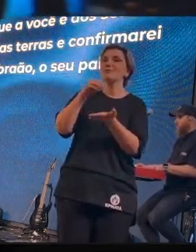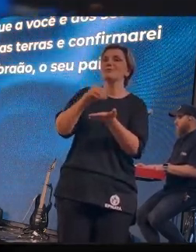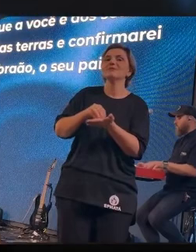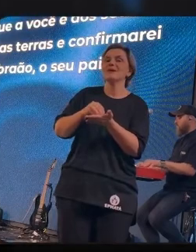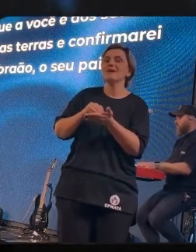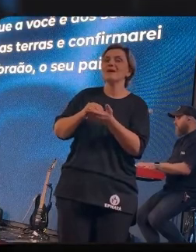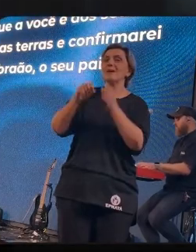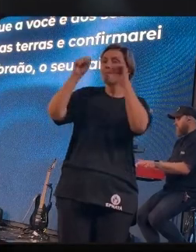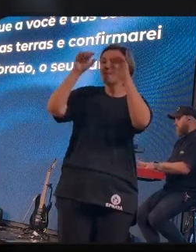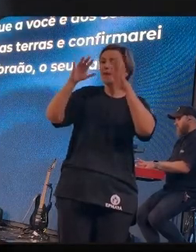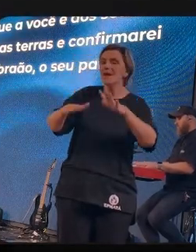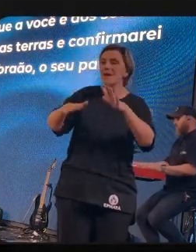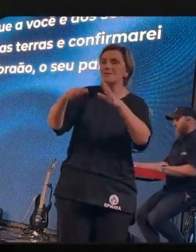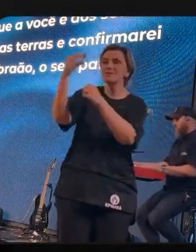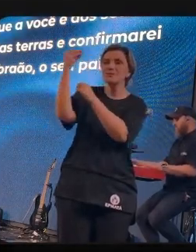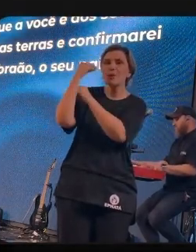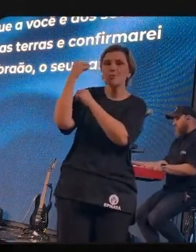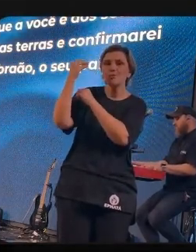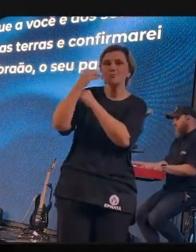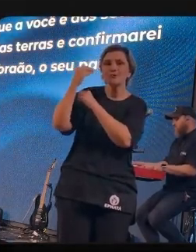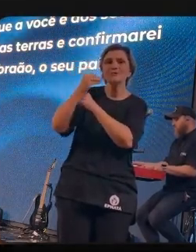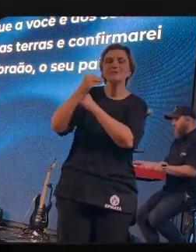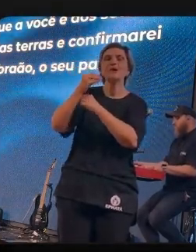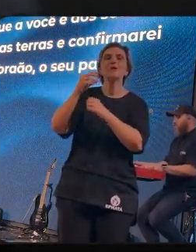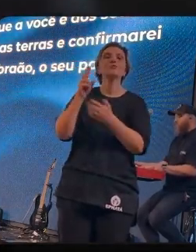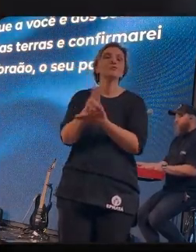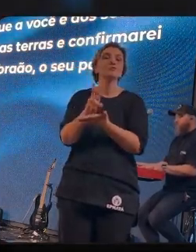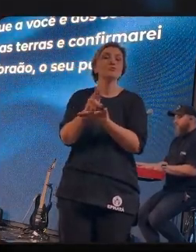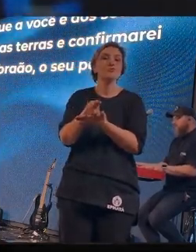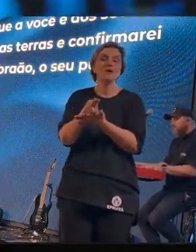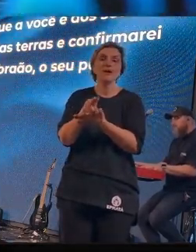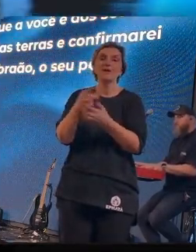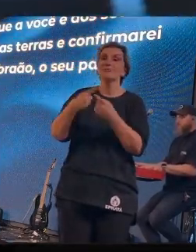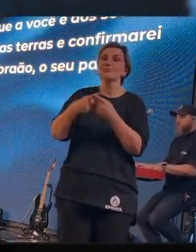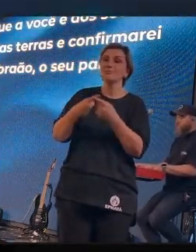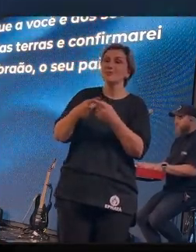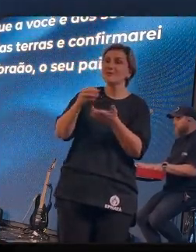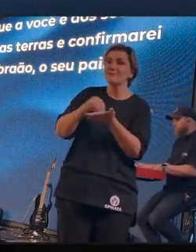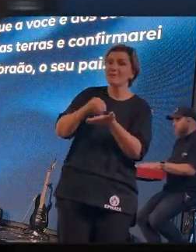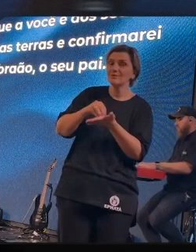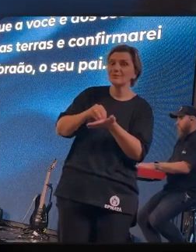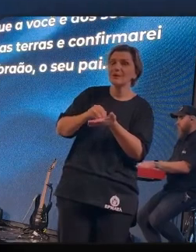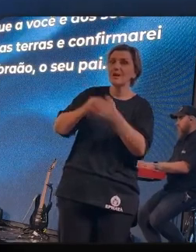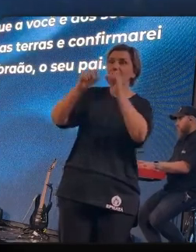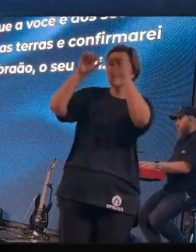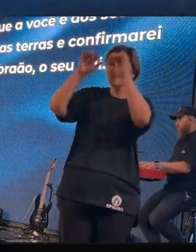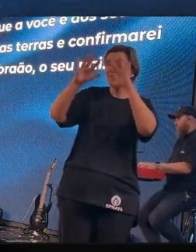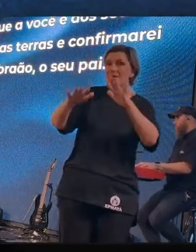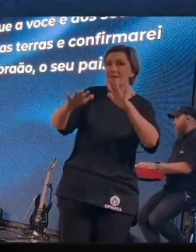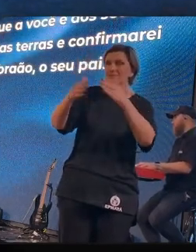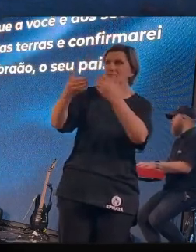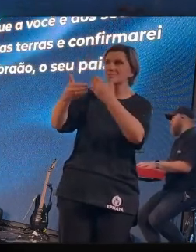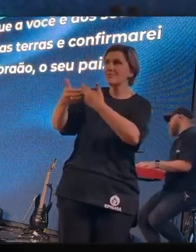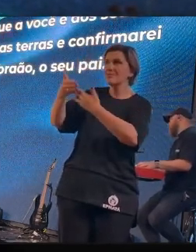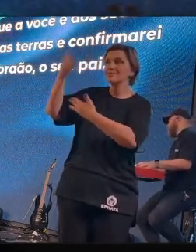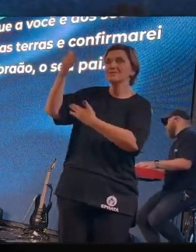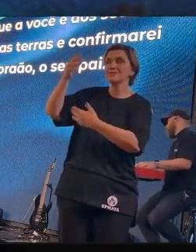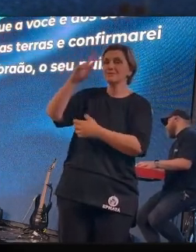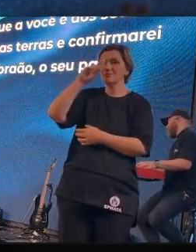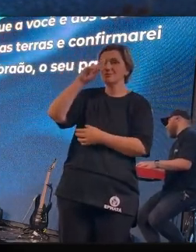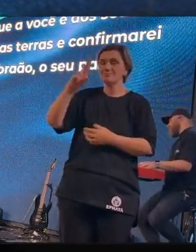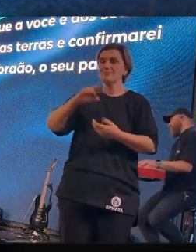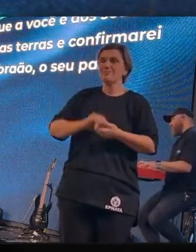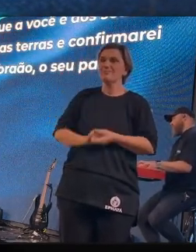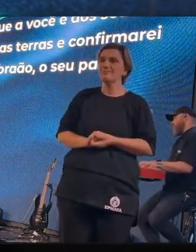a provisão. Nunca vai faltar o sustento e a presença. Nunca vai faltar a bênção.